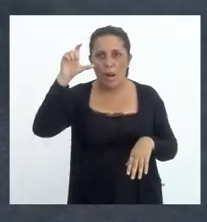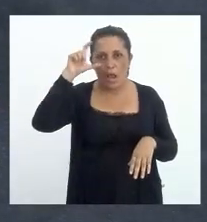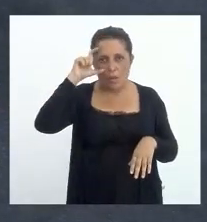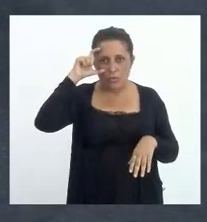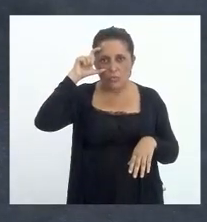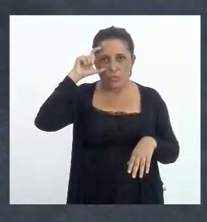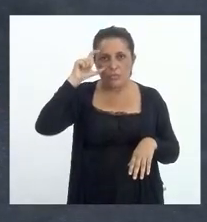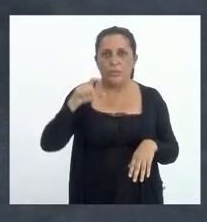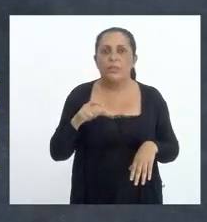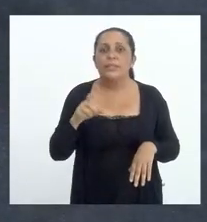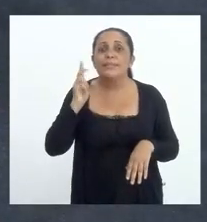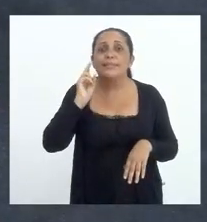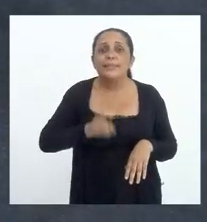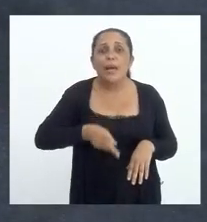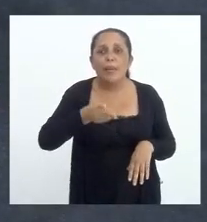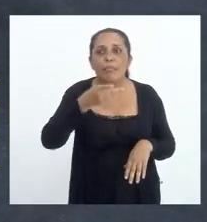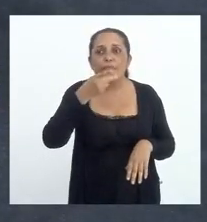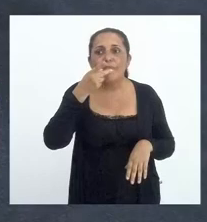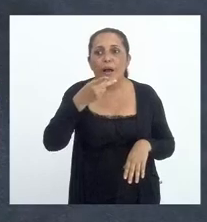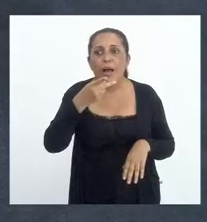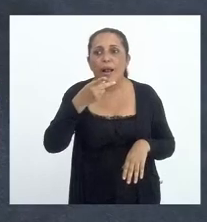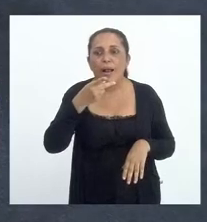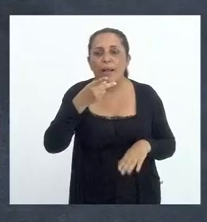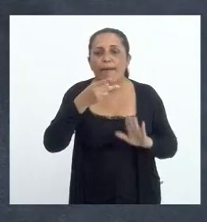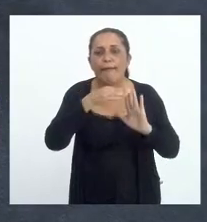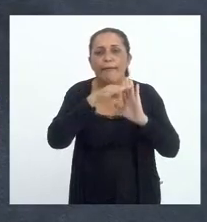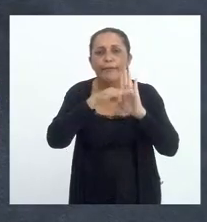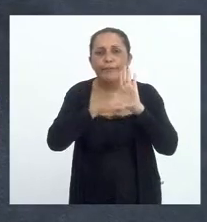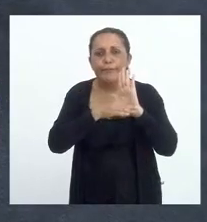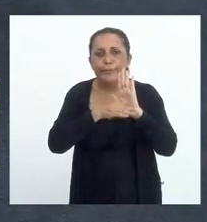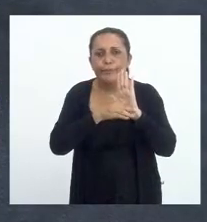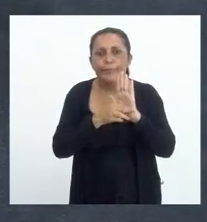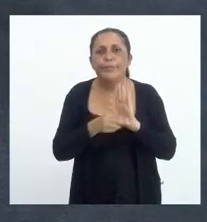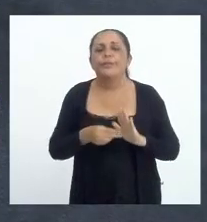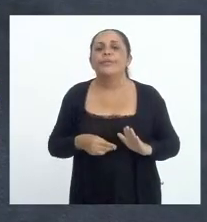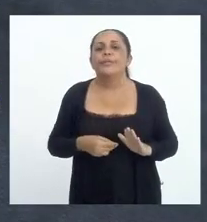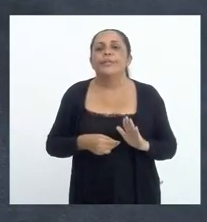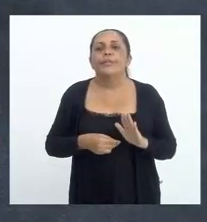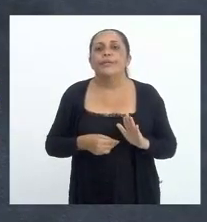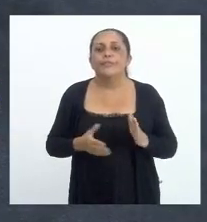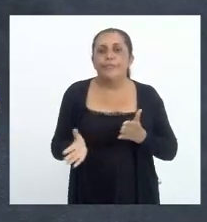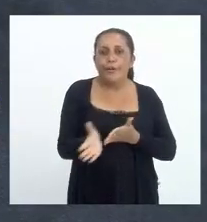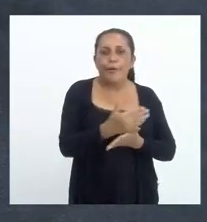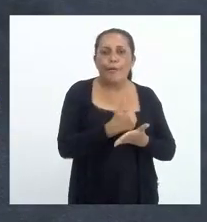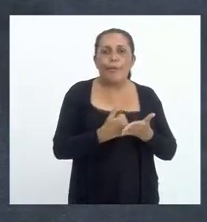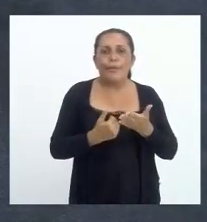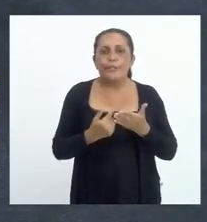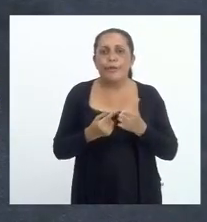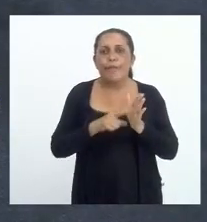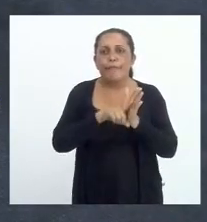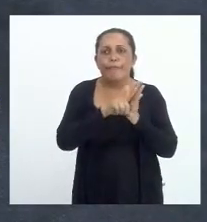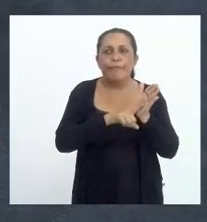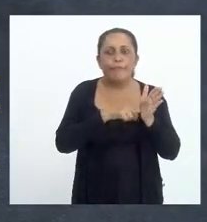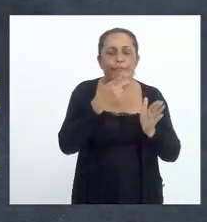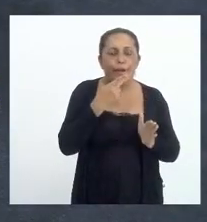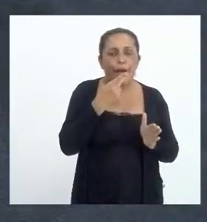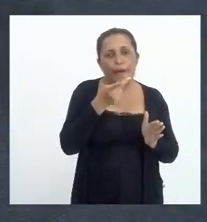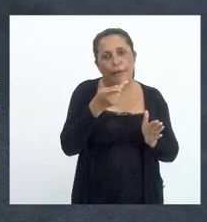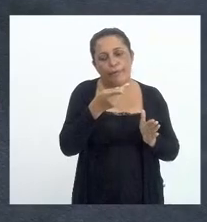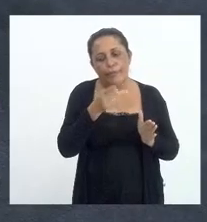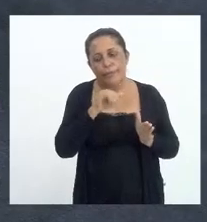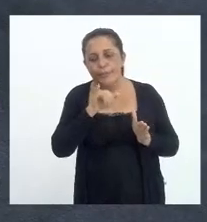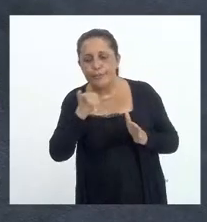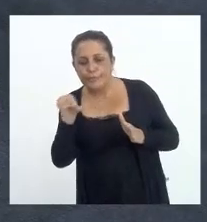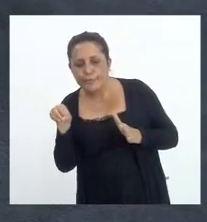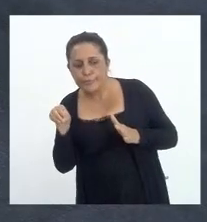sempre fala... que o regime de recuperação fiscal fala isso, que o regime de recuperação fala aquilo,